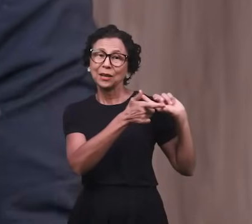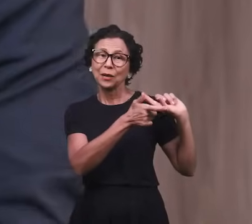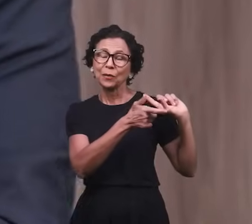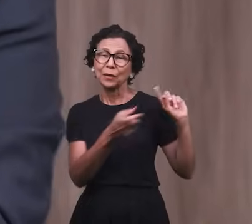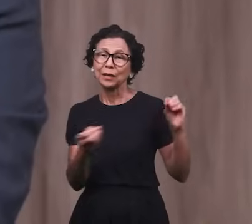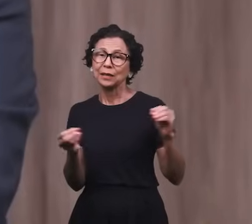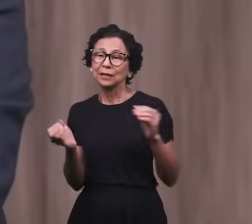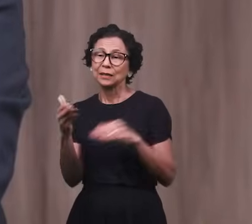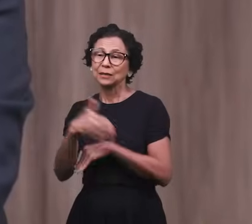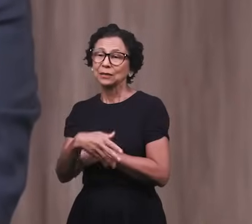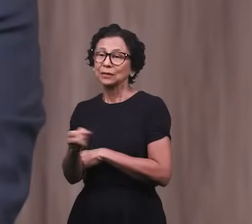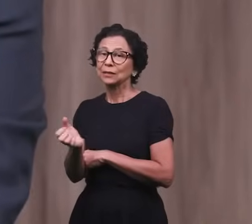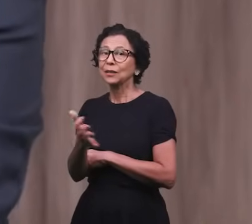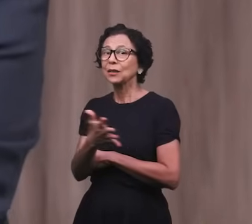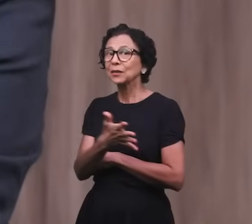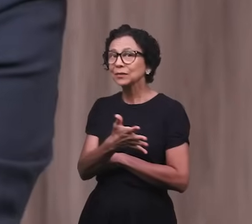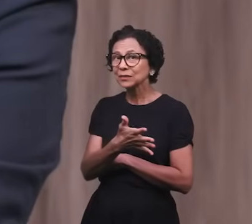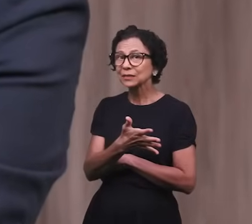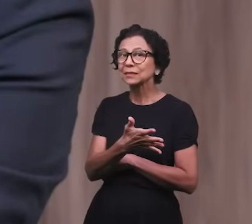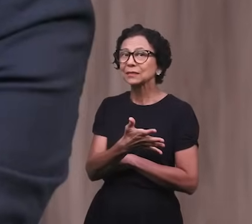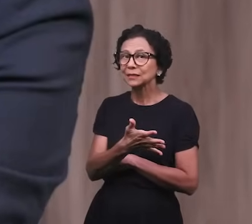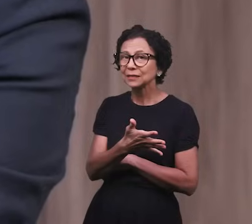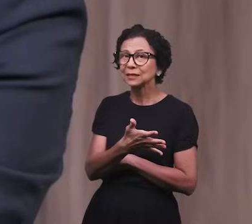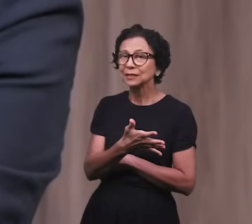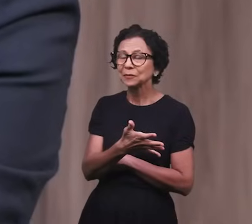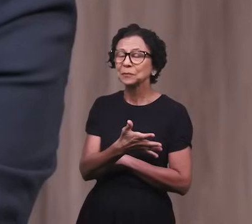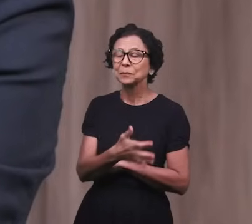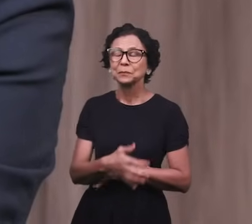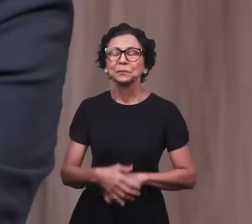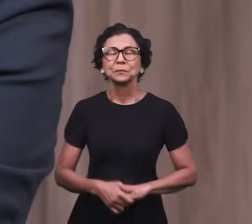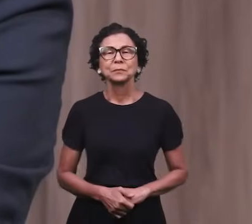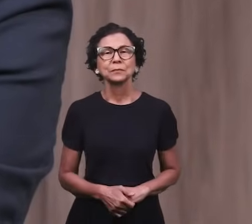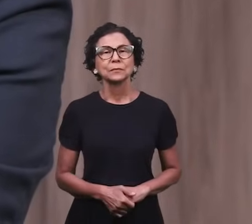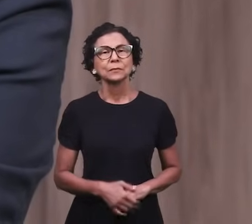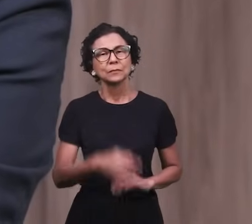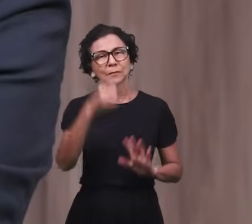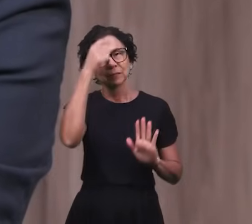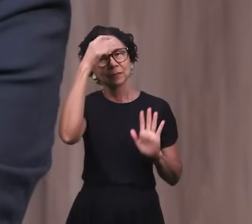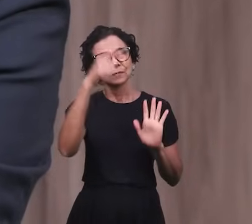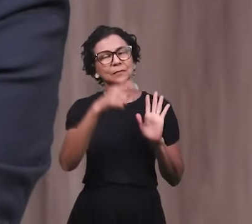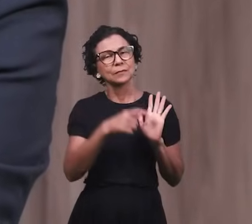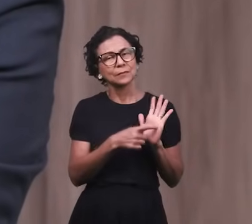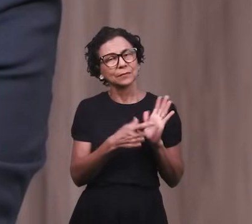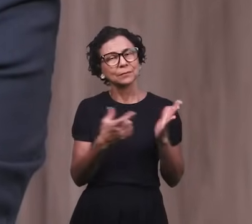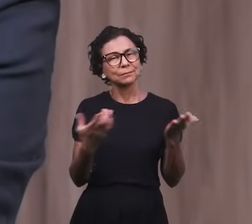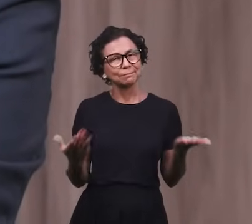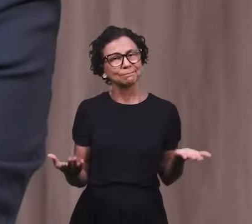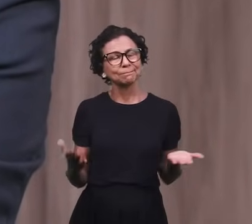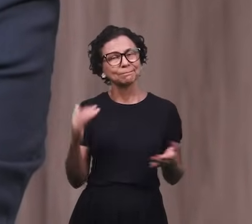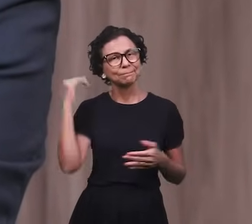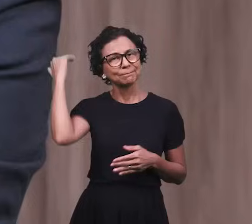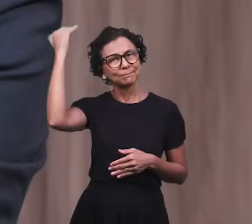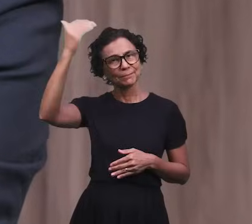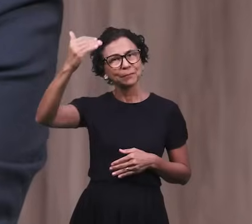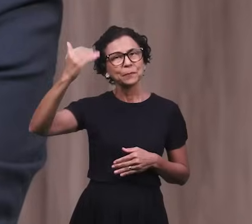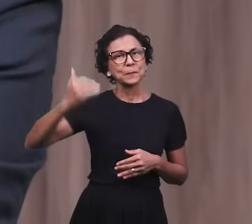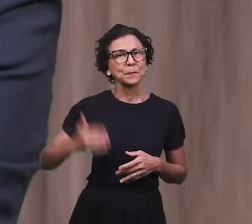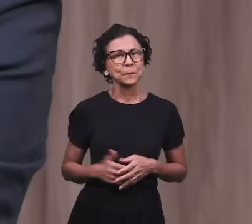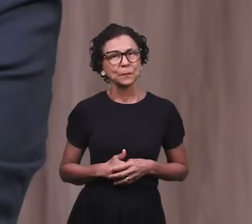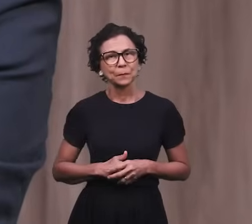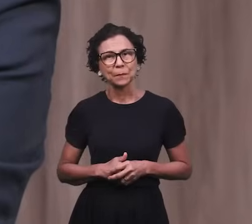existia antes. Então, a inteligência artificial, ela tem realmente muito disso. O que nós precisamos também